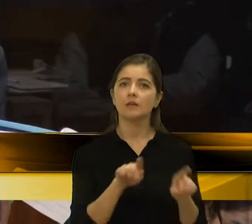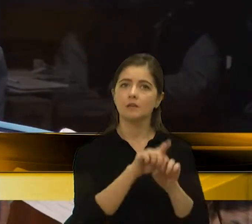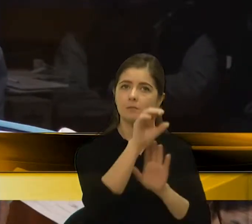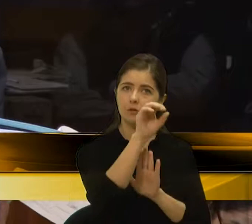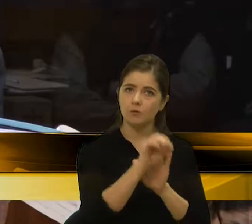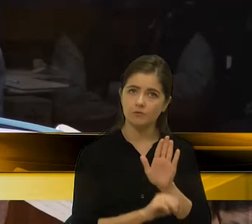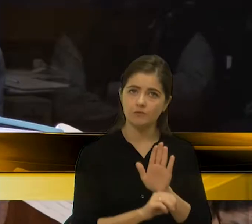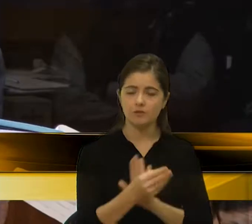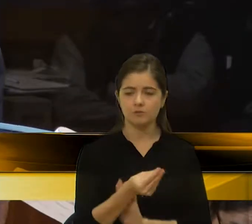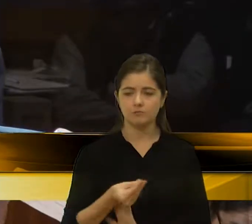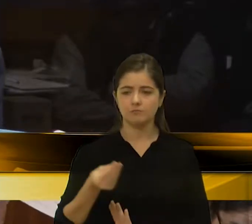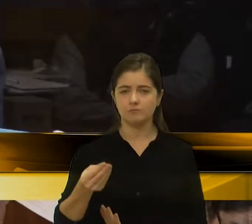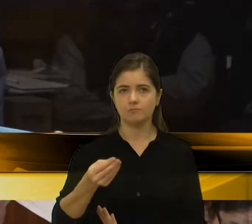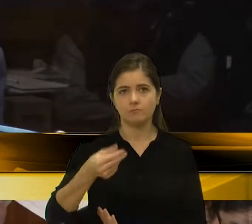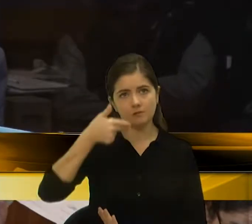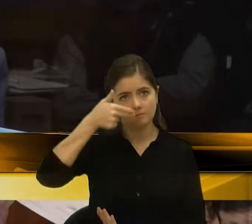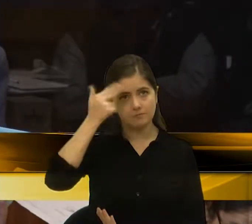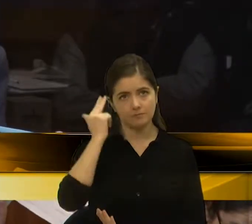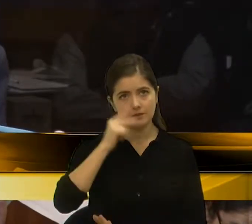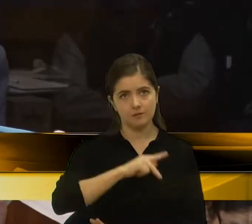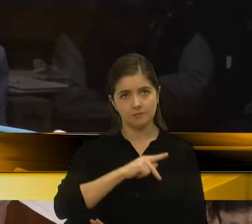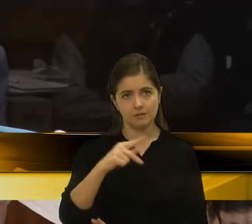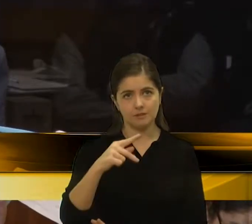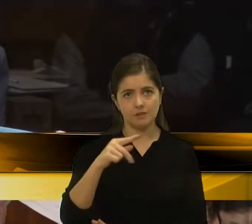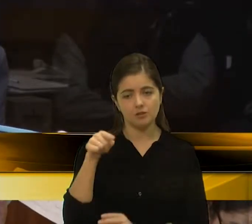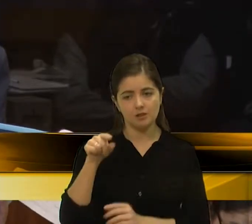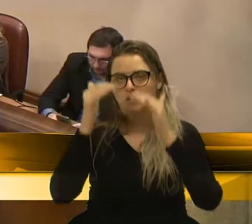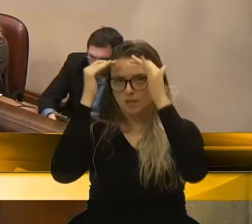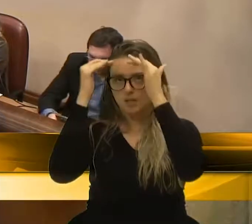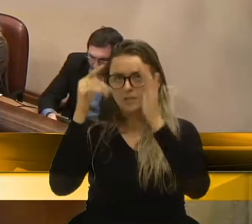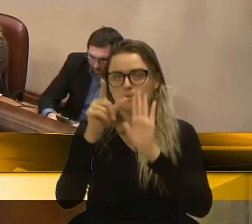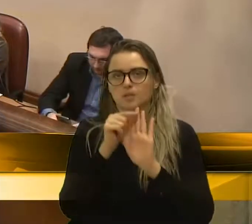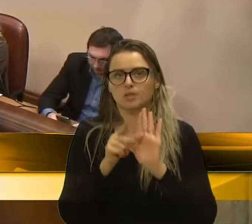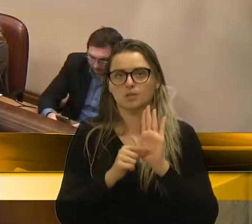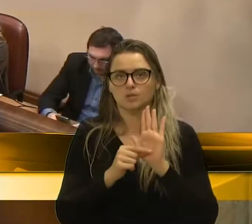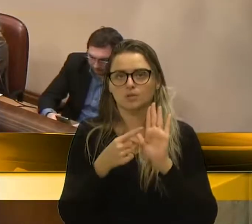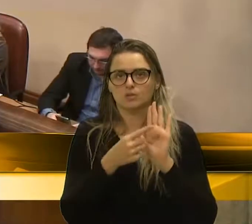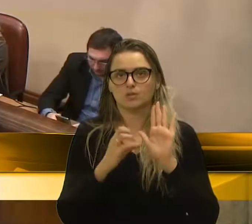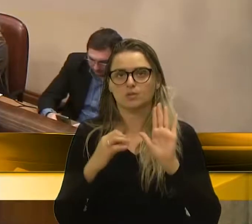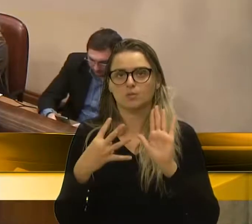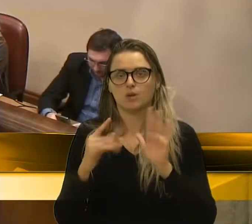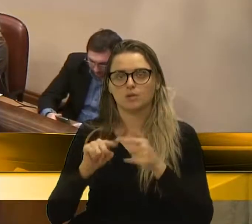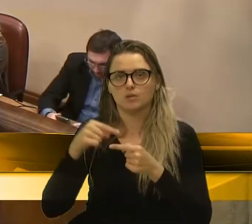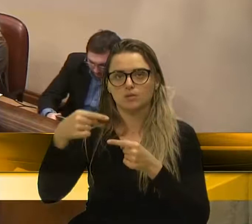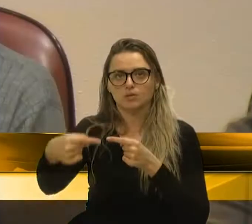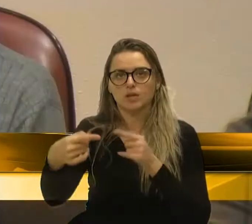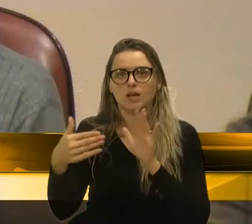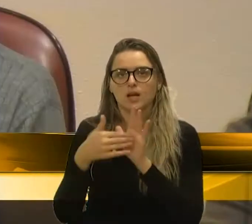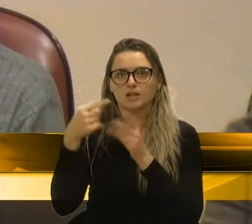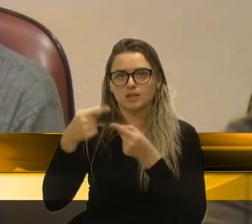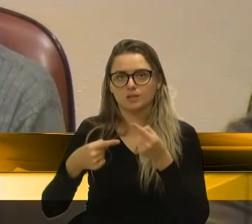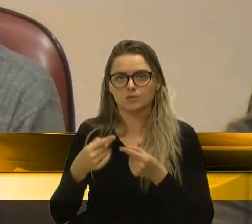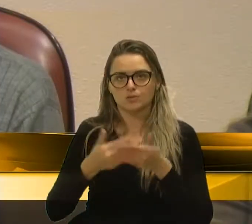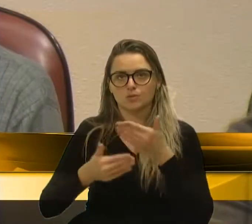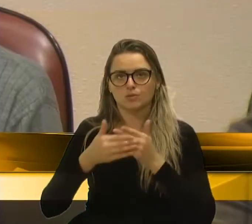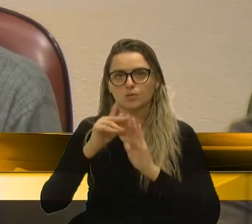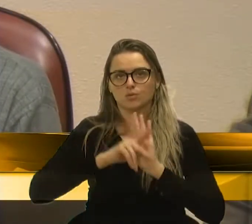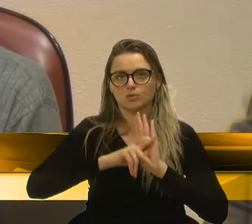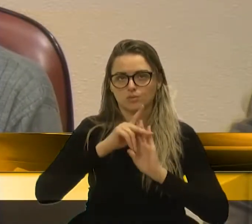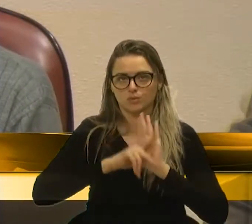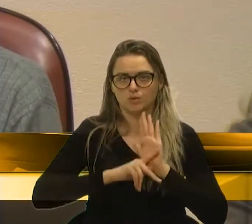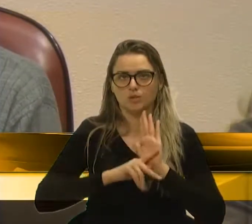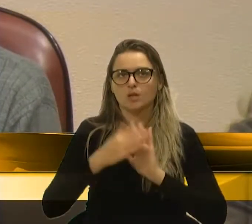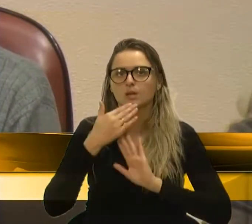vereador Flávio Cassina, presidente dessa casa, para que proceda o devido encaminhamento regimental. O ofício entrou em pauta na sessão da quinta-feira,